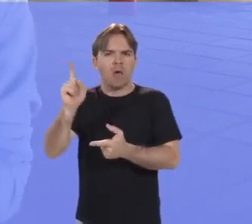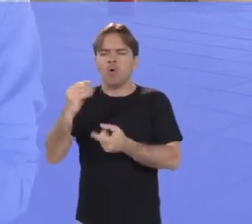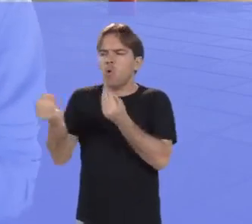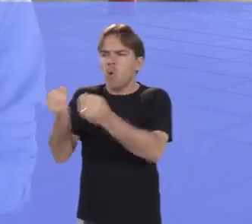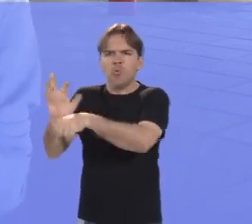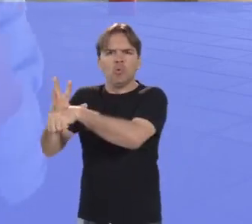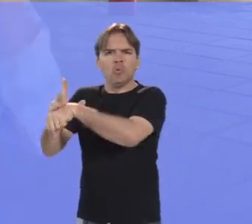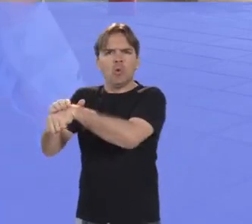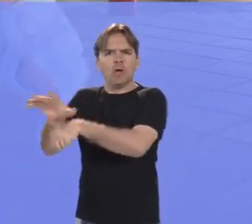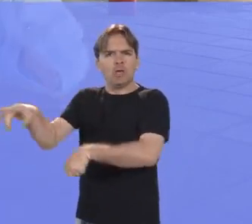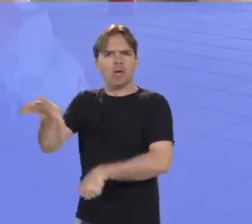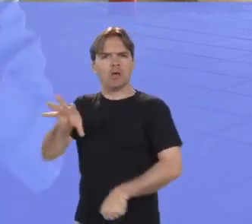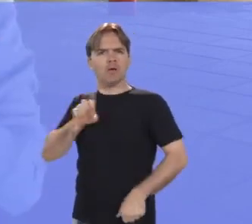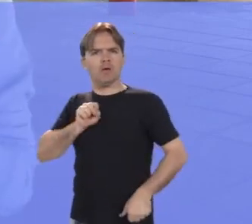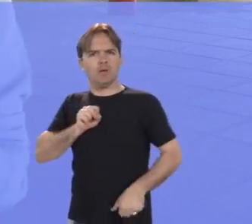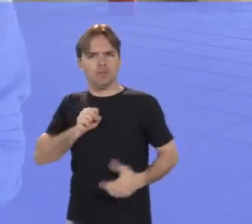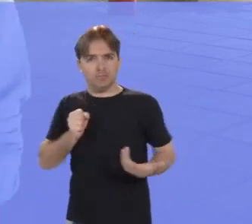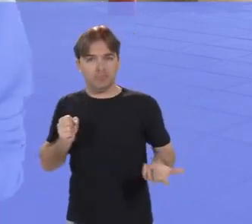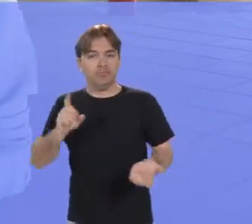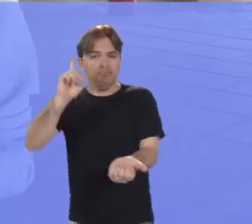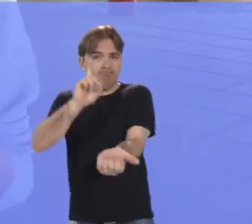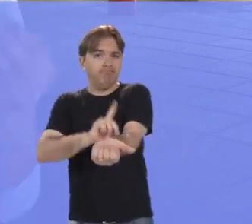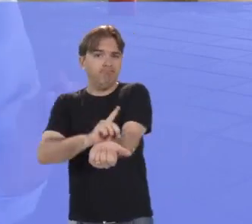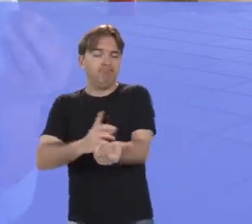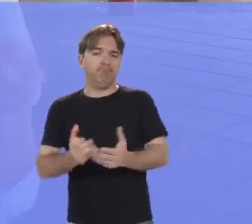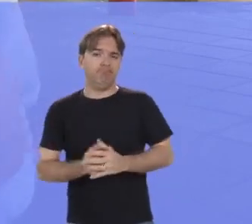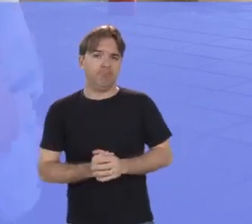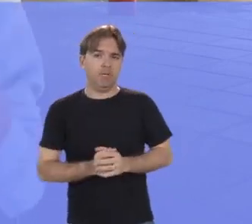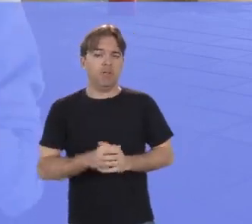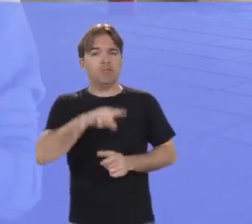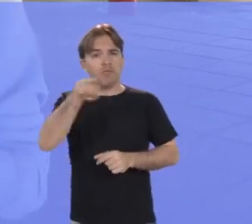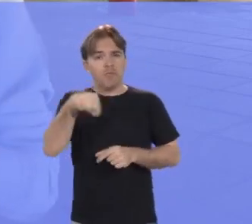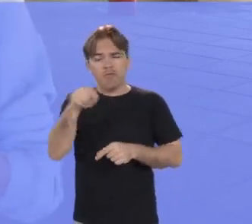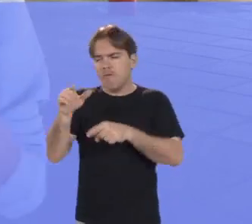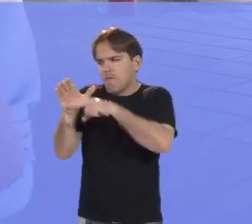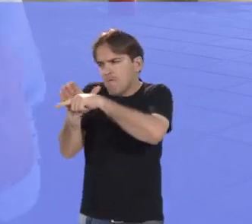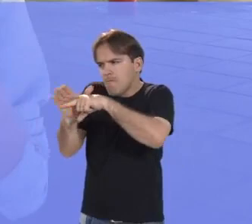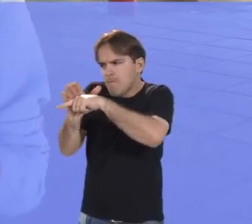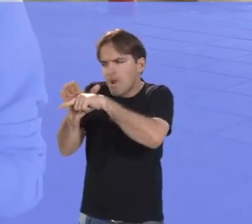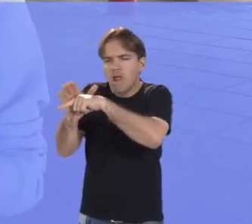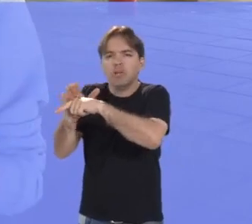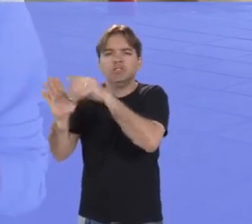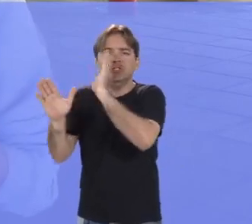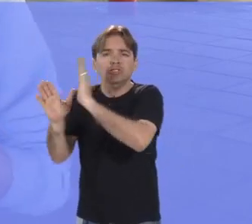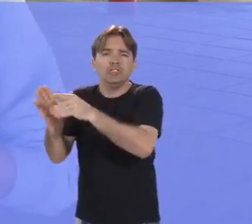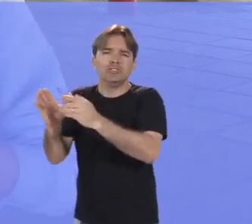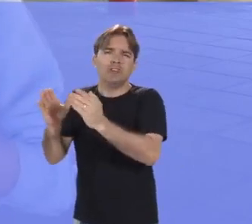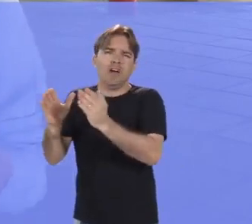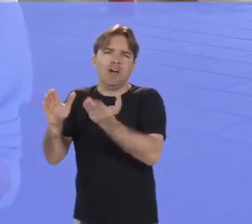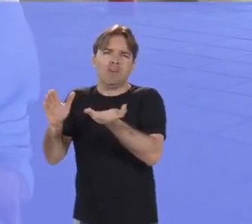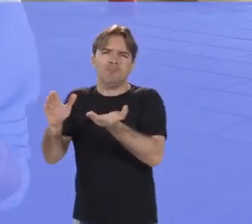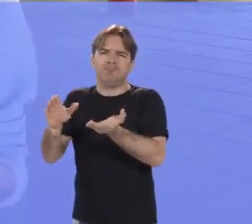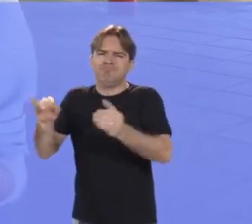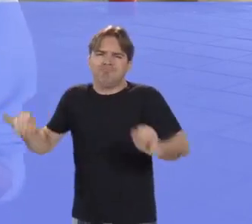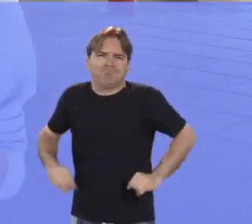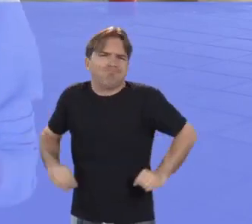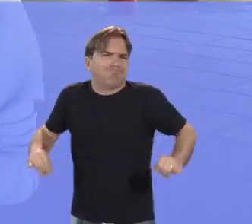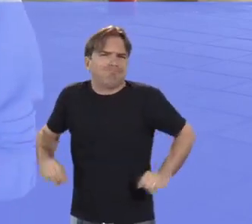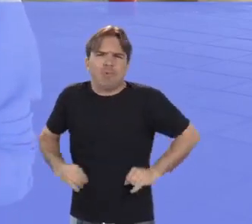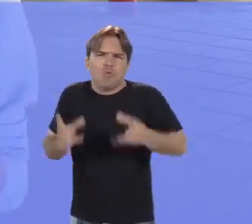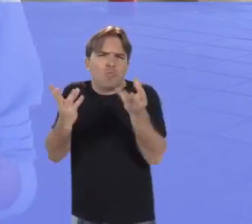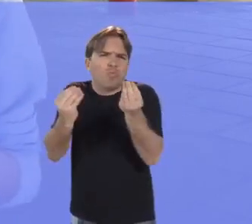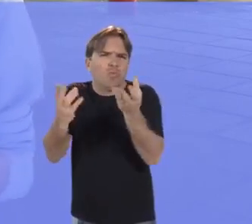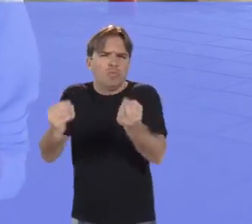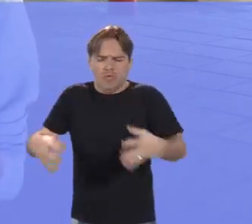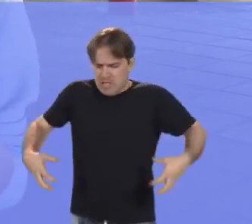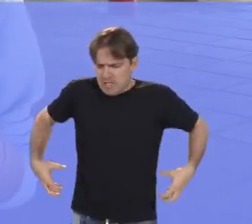tem a patologia diabetes mellitus? E a gente avaliou nessas populações diabéticas que eles já estão em fase de sofrimento renal.